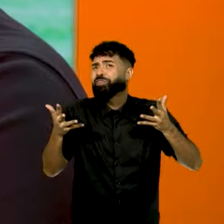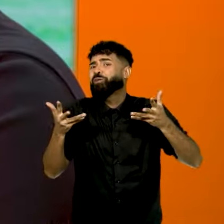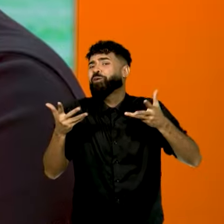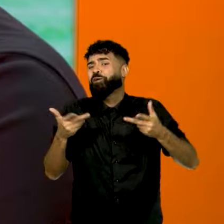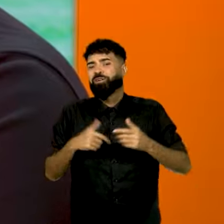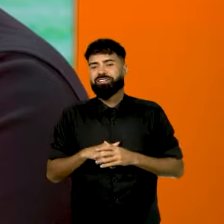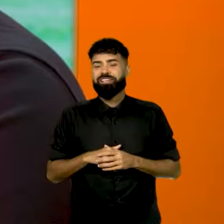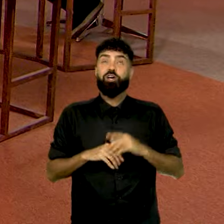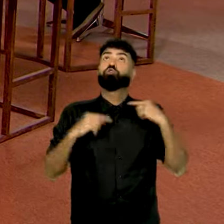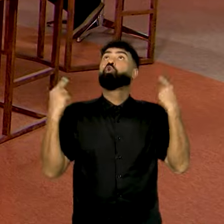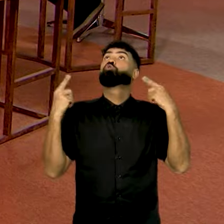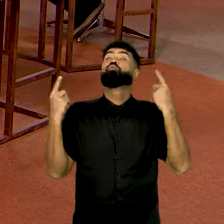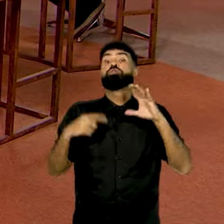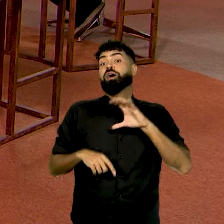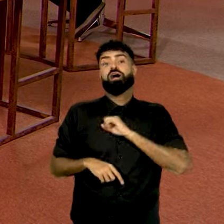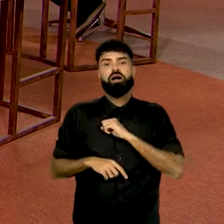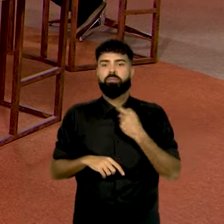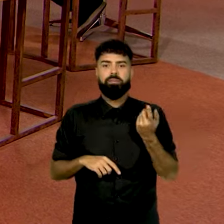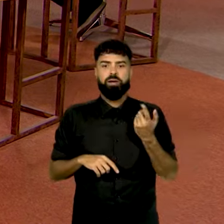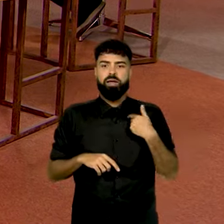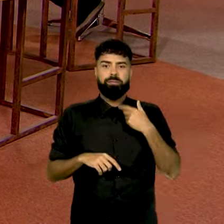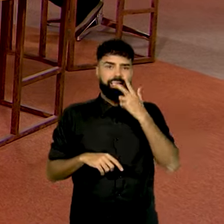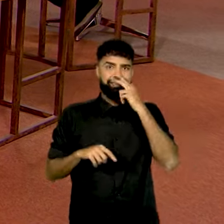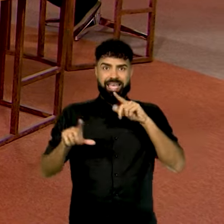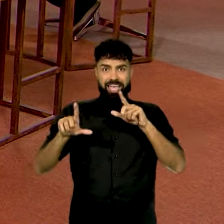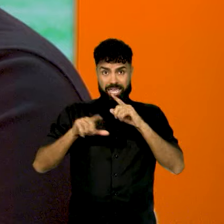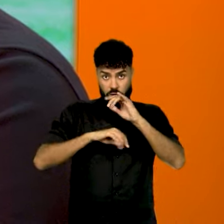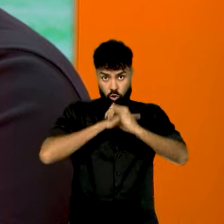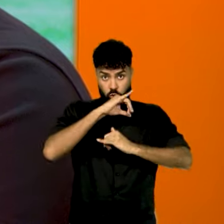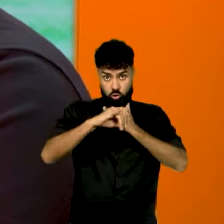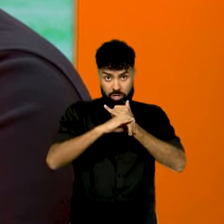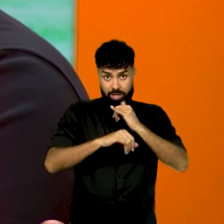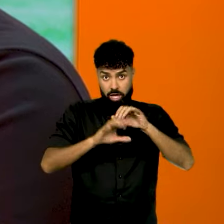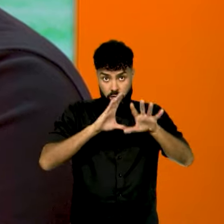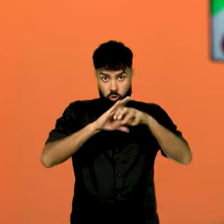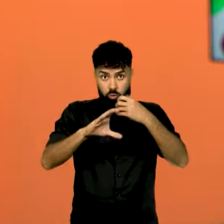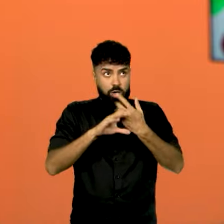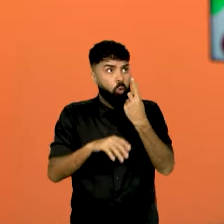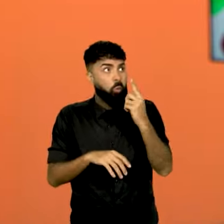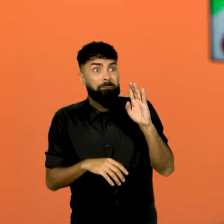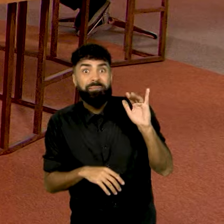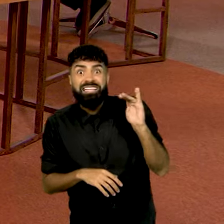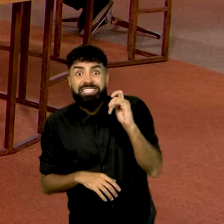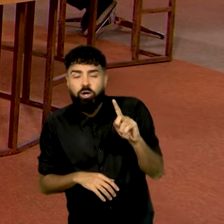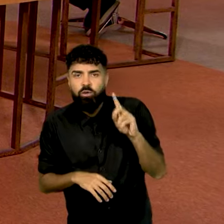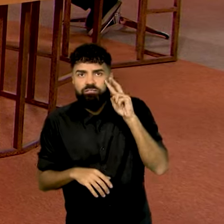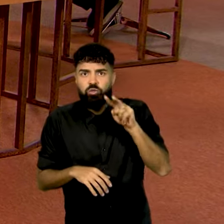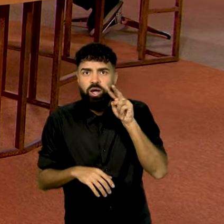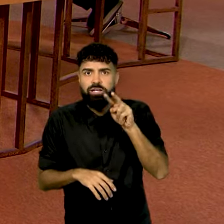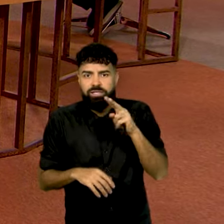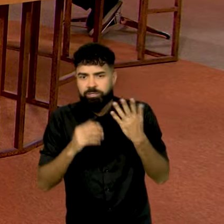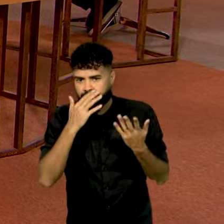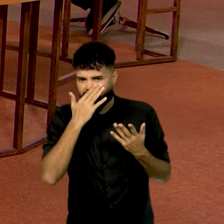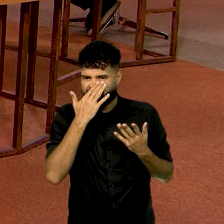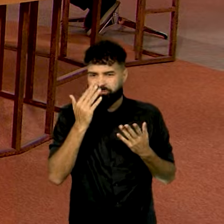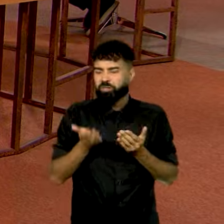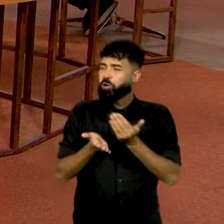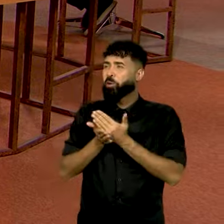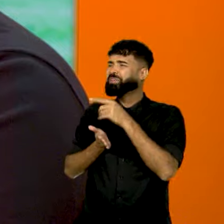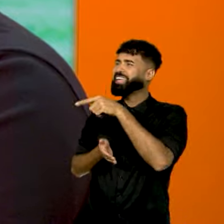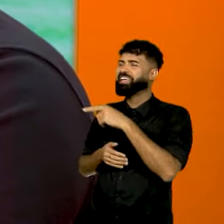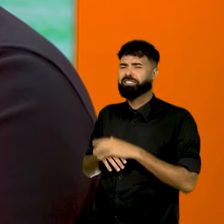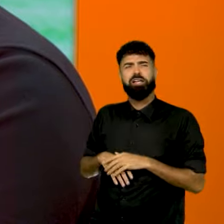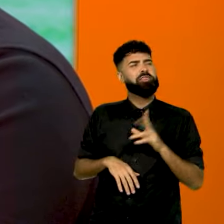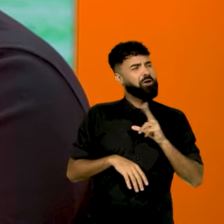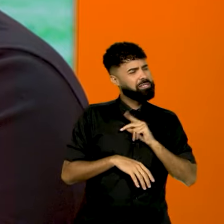a Fazendinha. Um bilhão, mais de um bilhão. É. Com um bilhão de visualizações, imagina. Comecei com essa aí. Você é bom